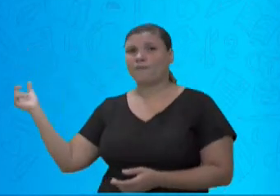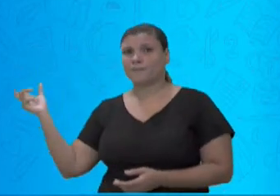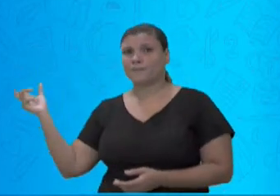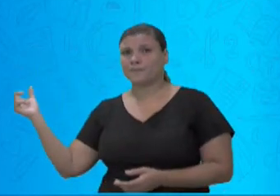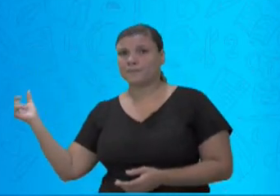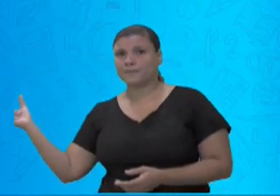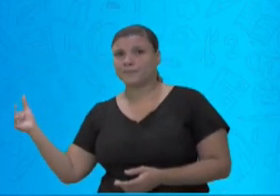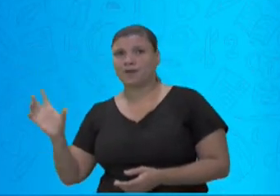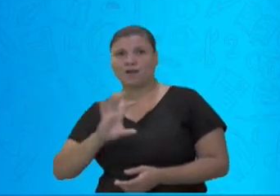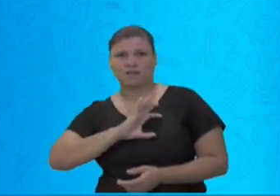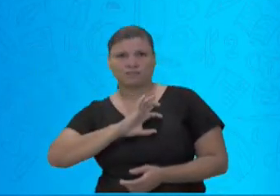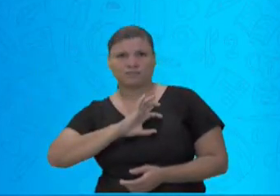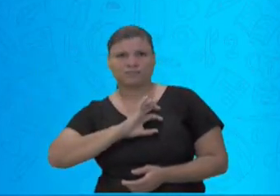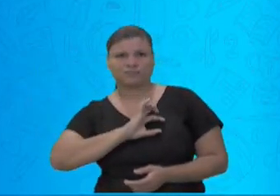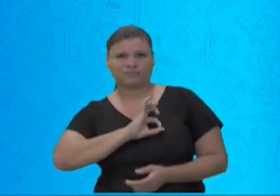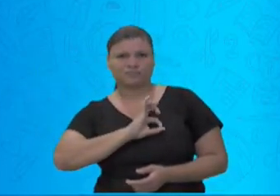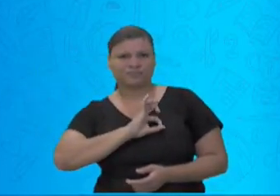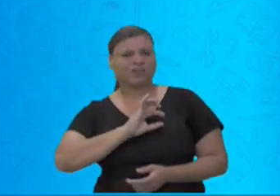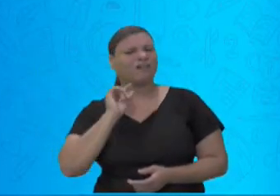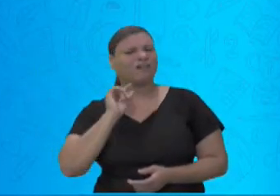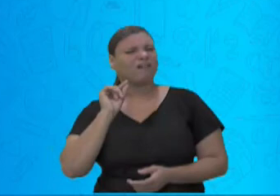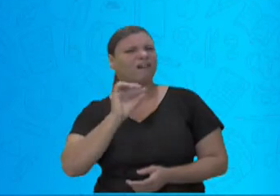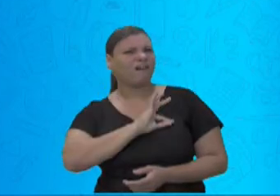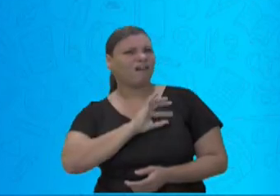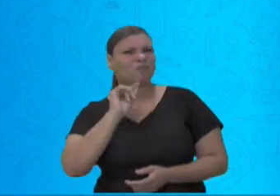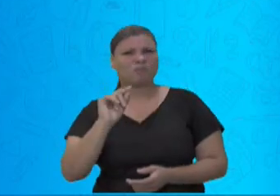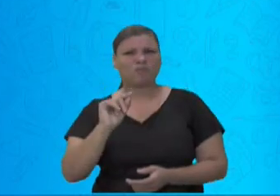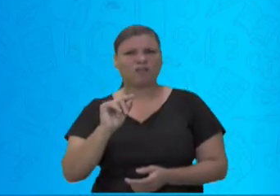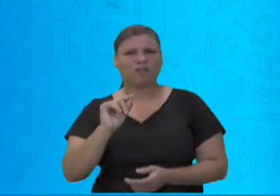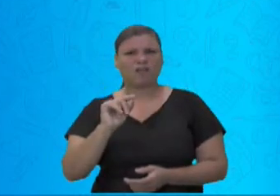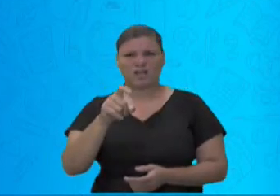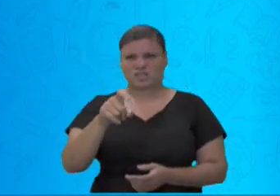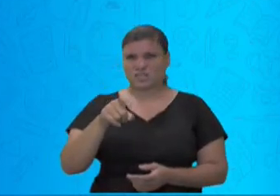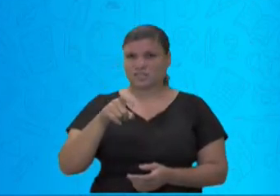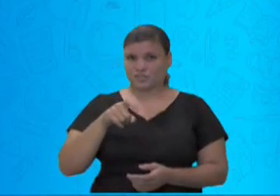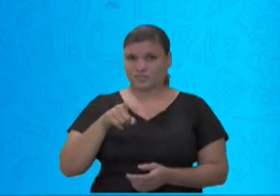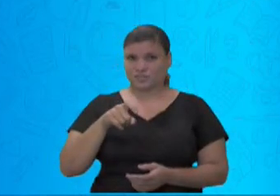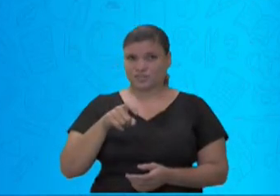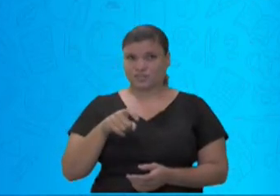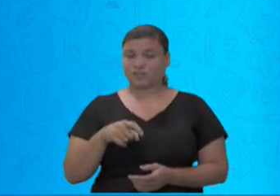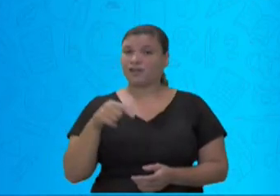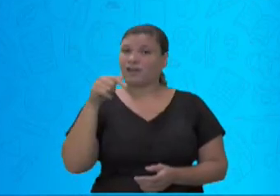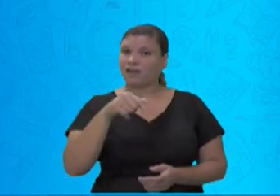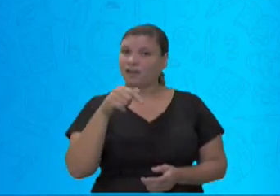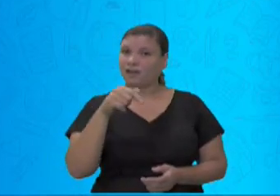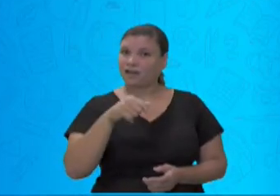do inglês, mas na língua portuguesa utilizamos o X.